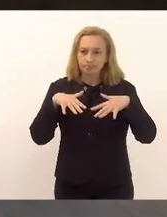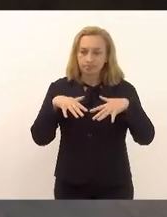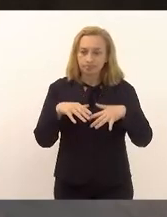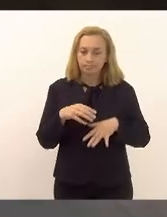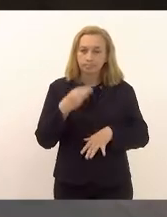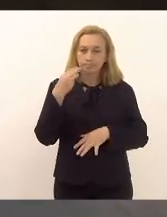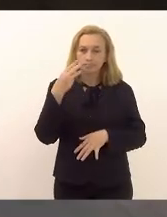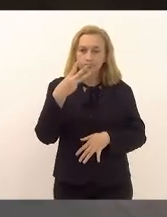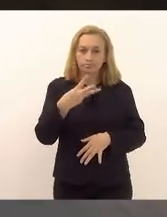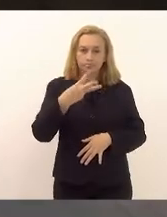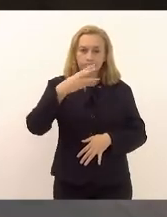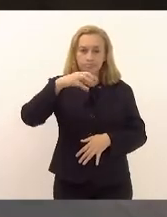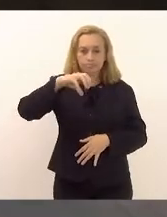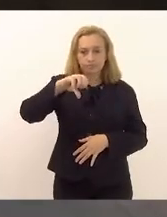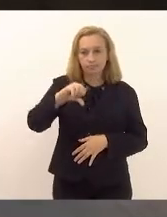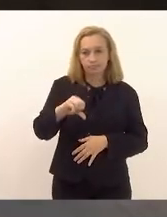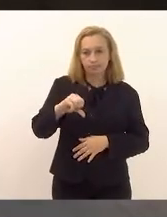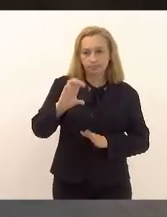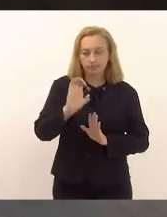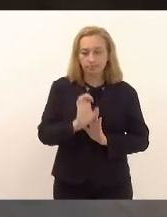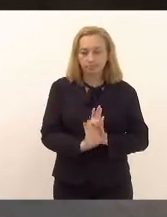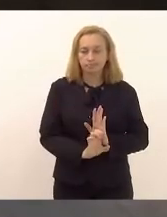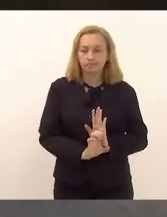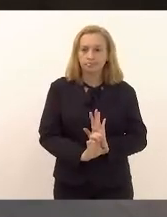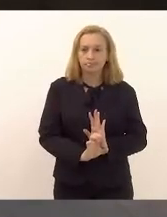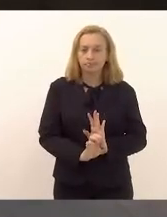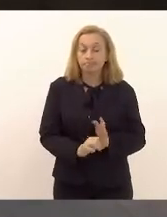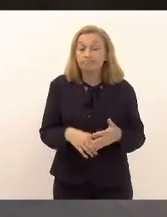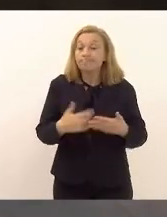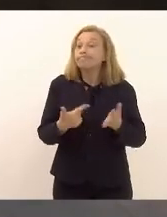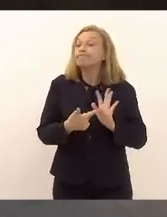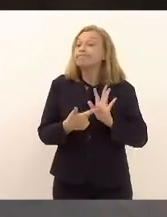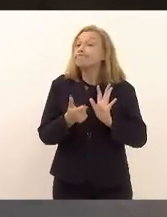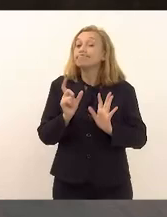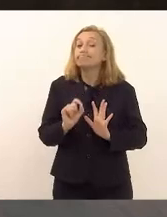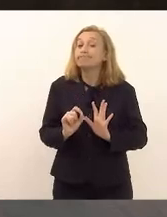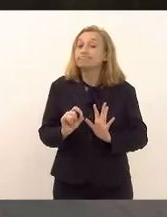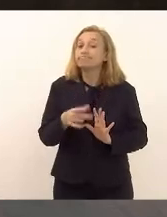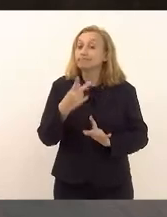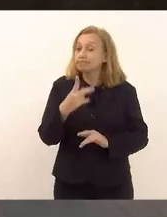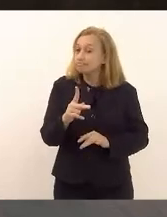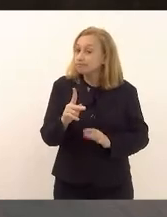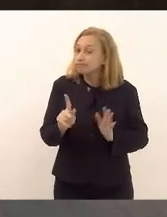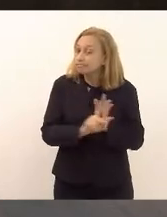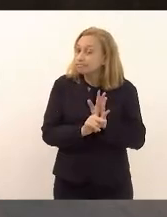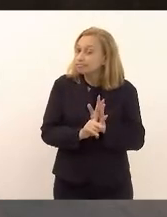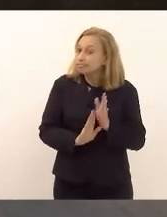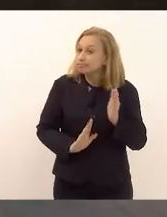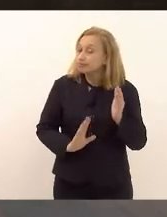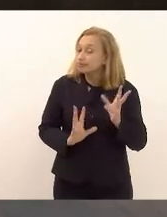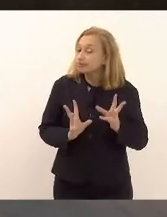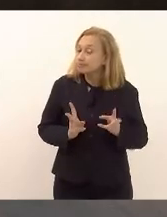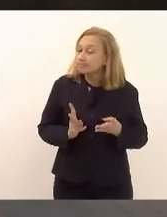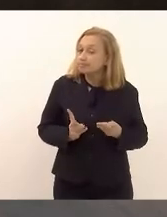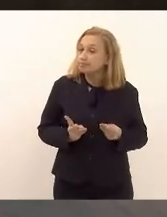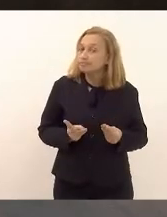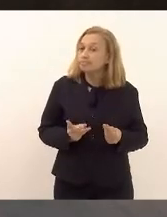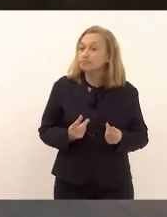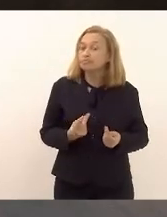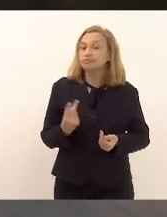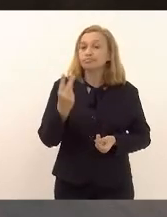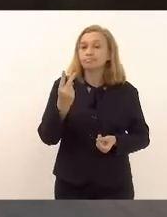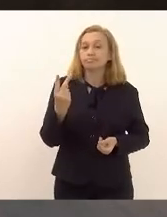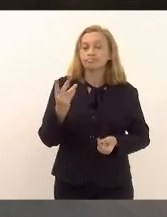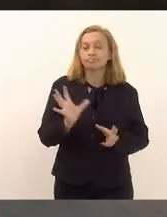fez 39 emendas. Isso mostra como o seu projeto foi apreciado